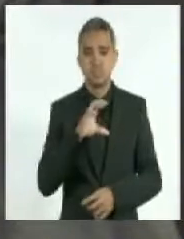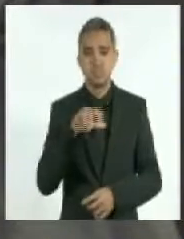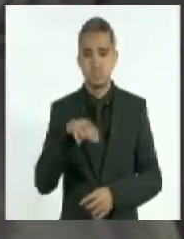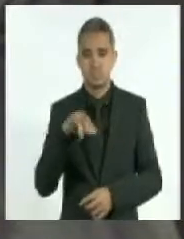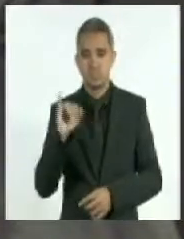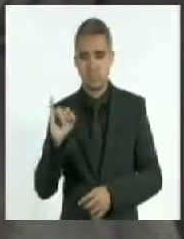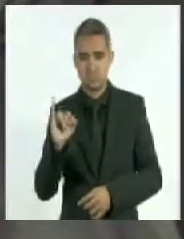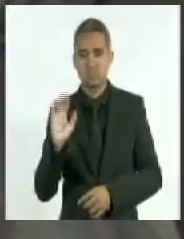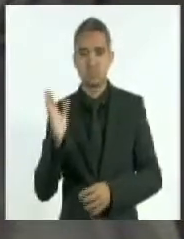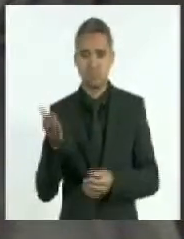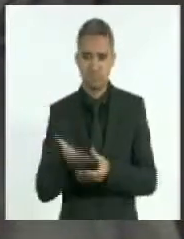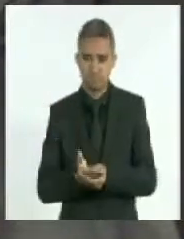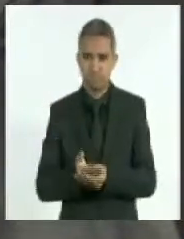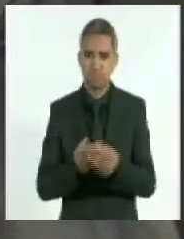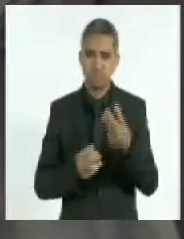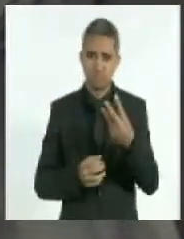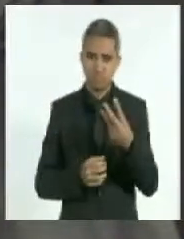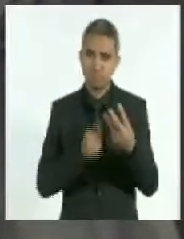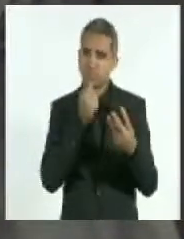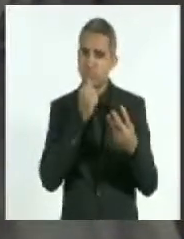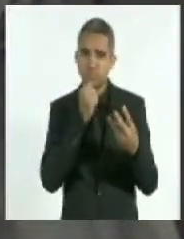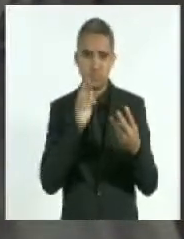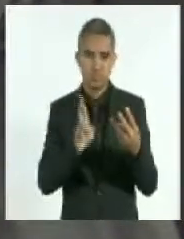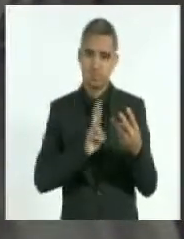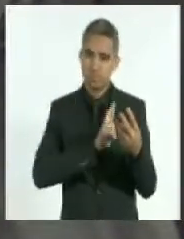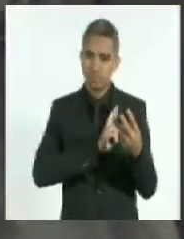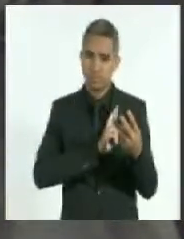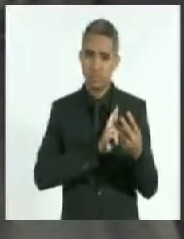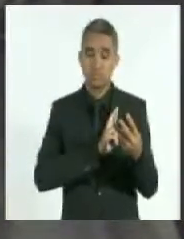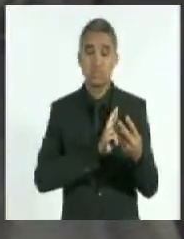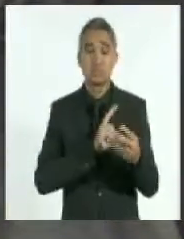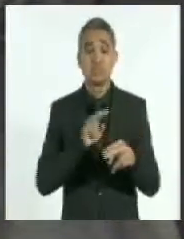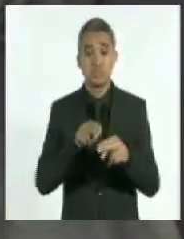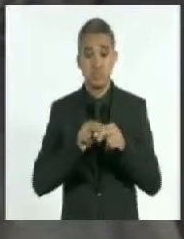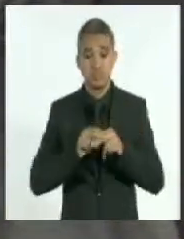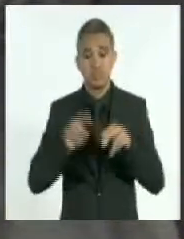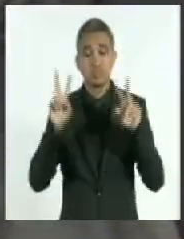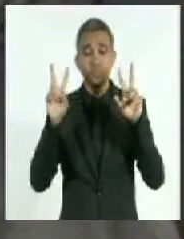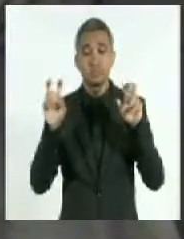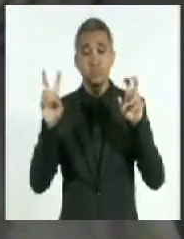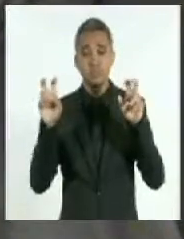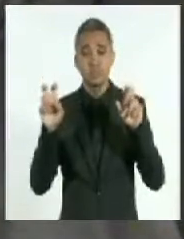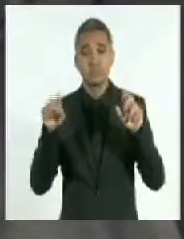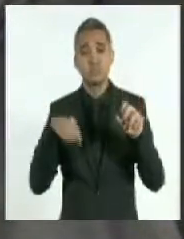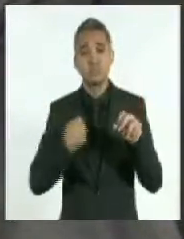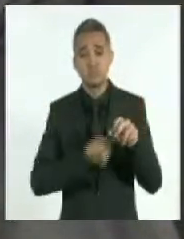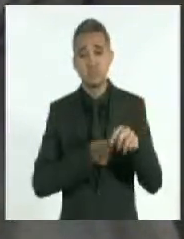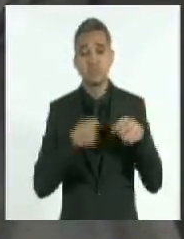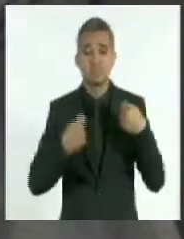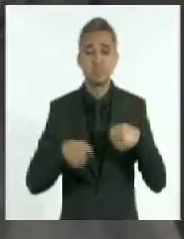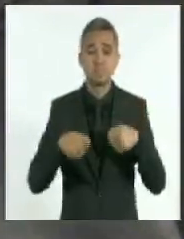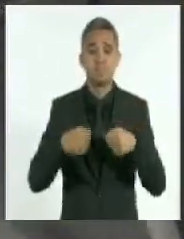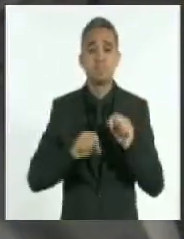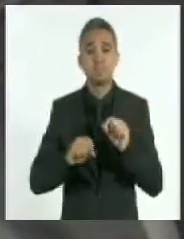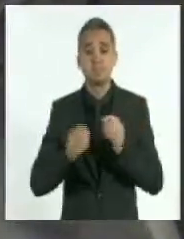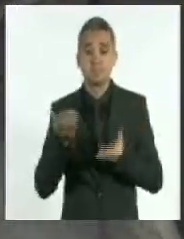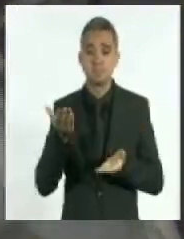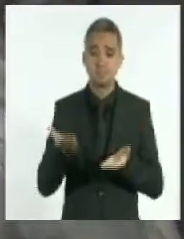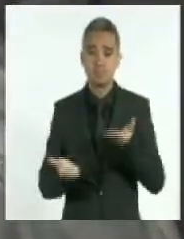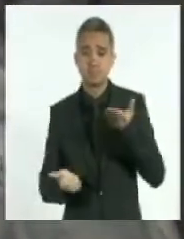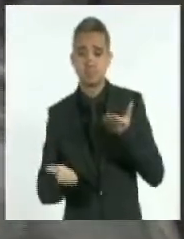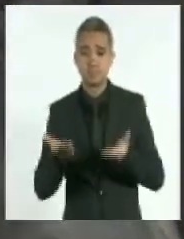teve resposta. Então, eu acredito que isso é um tema que nós temos que sopesar os prós e os contras para